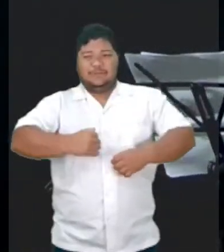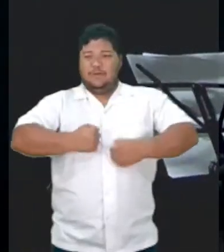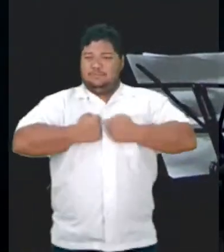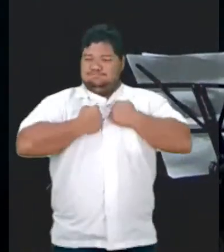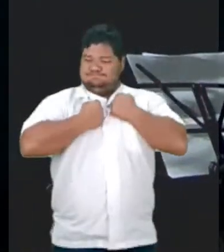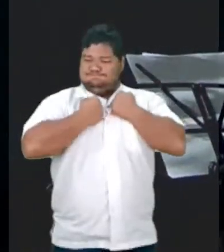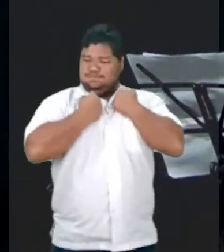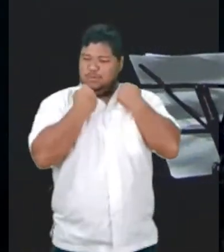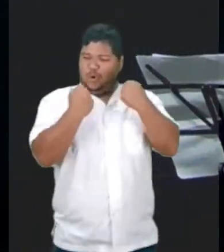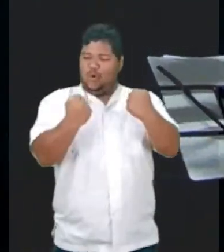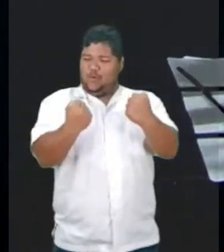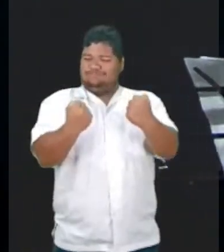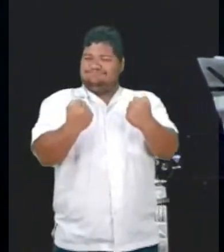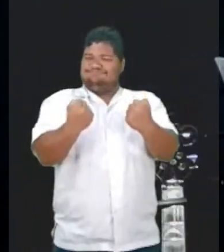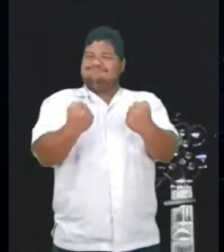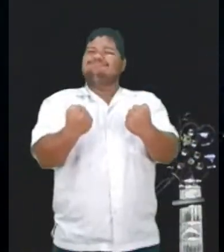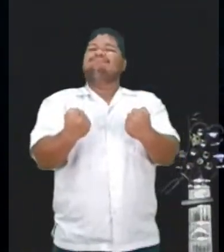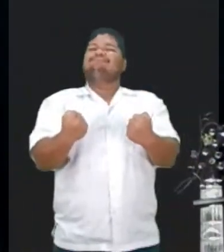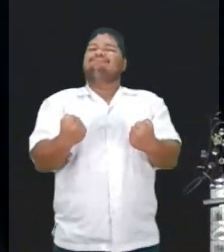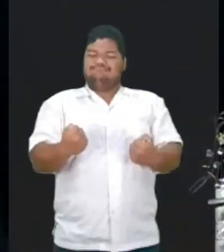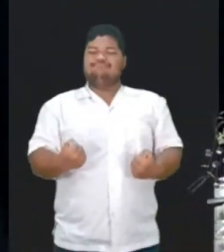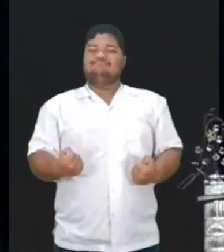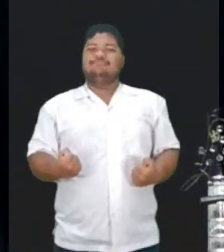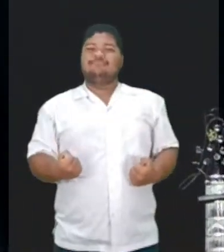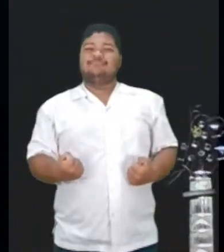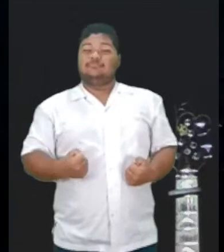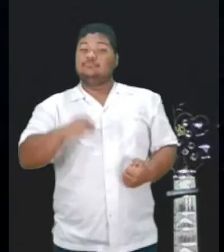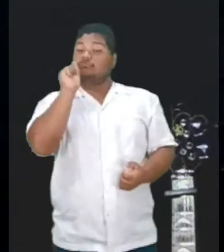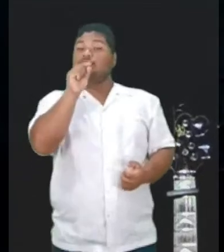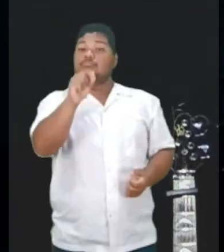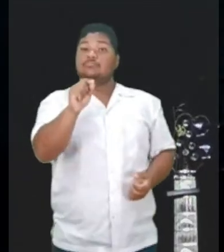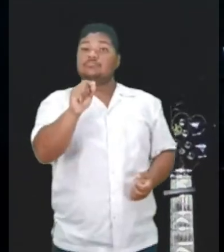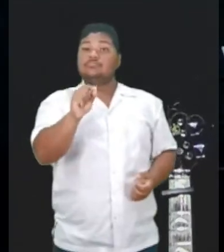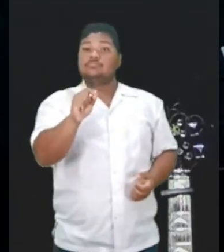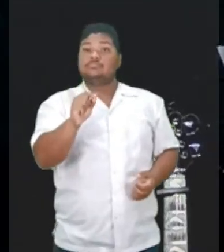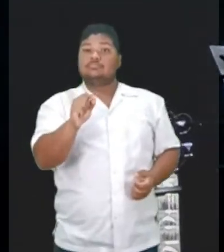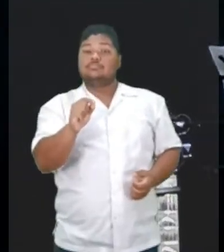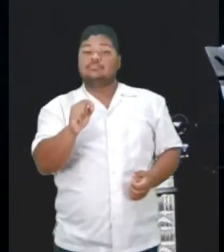meu poder. O que aconteceu?